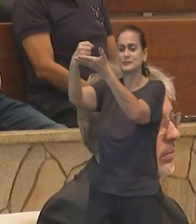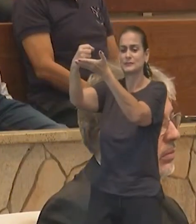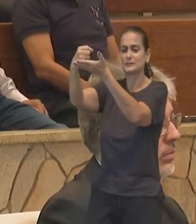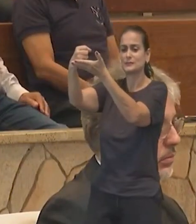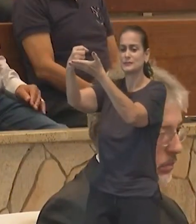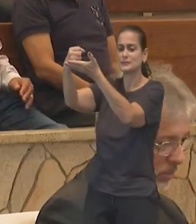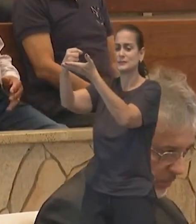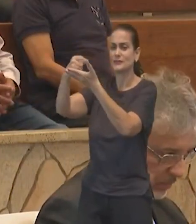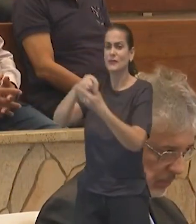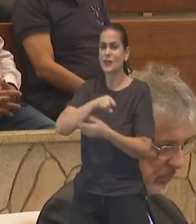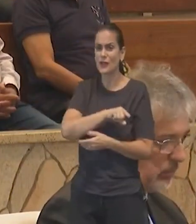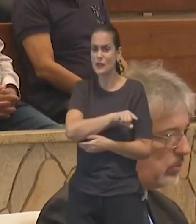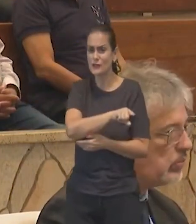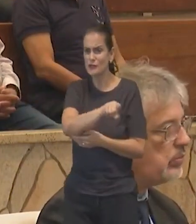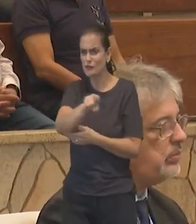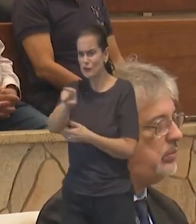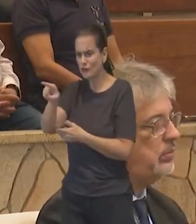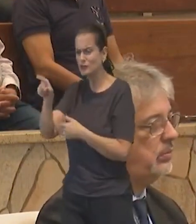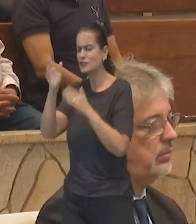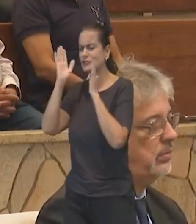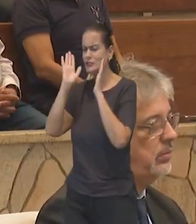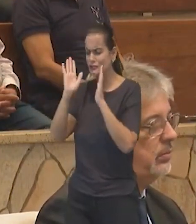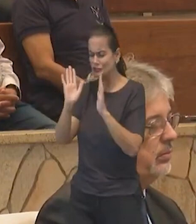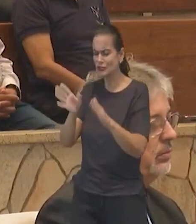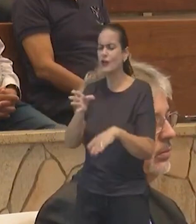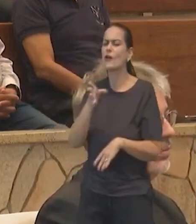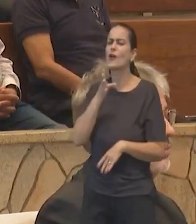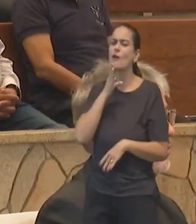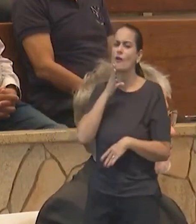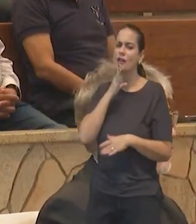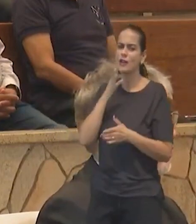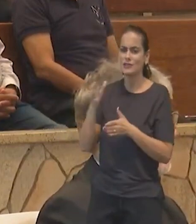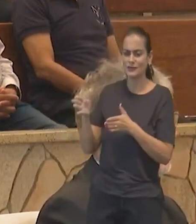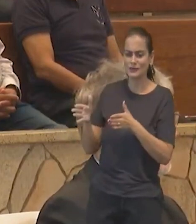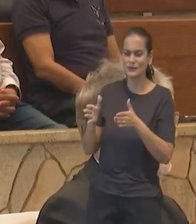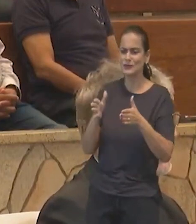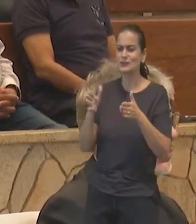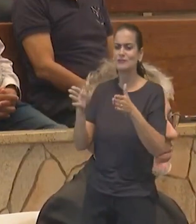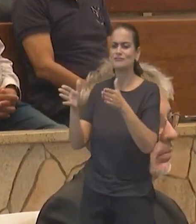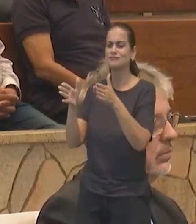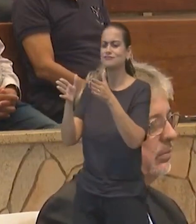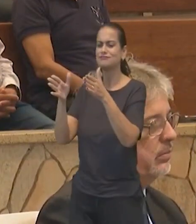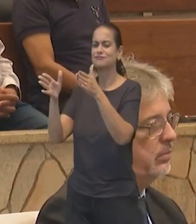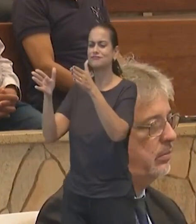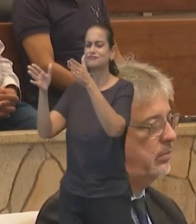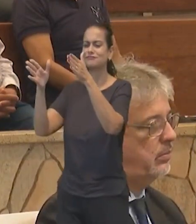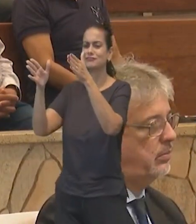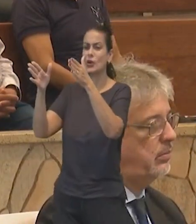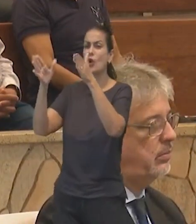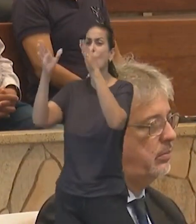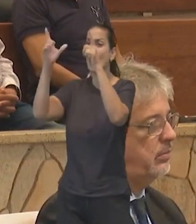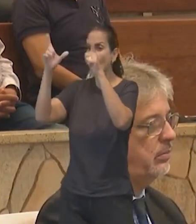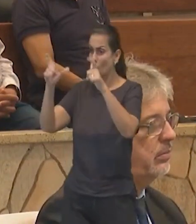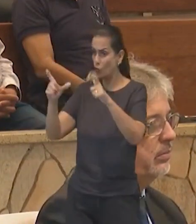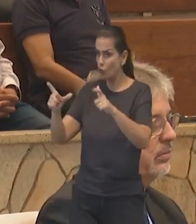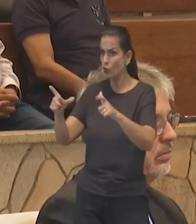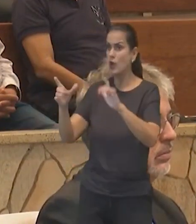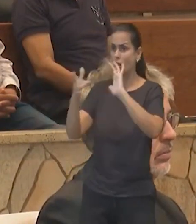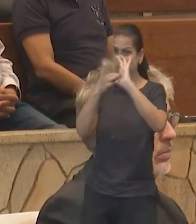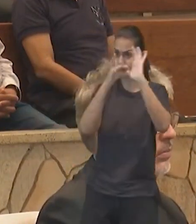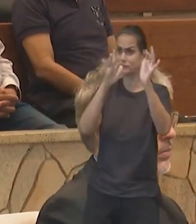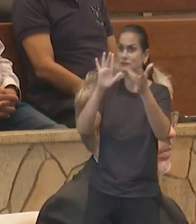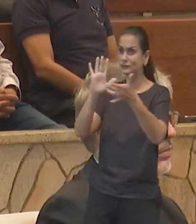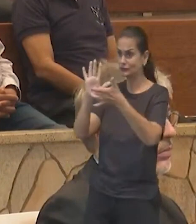Vos conhecereis o caminho para onde eu vou. Eu sou